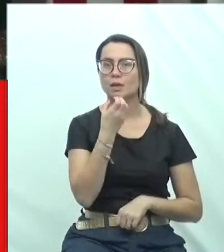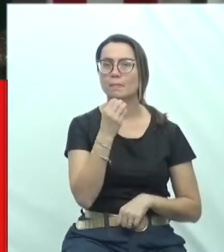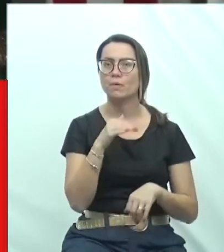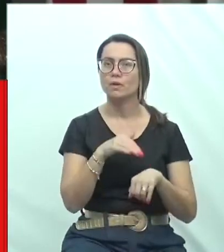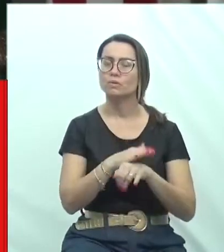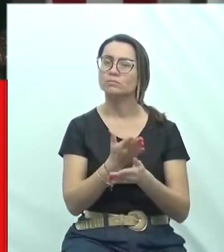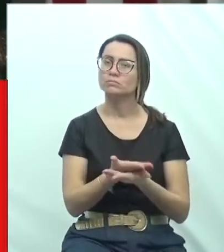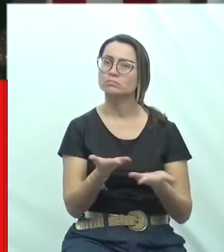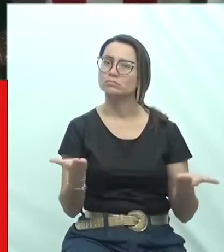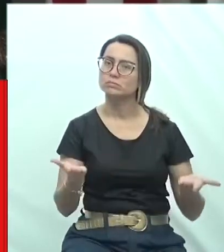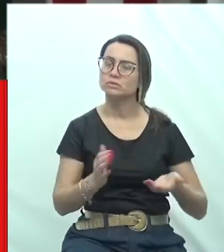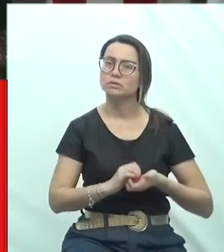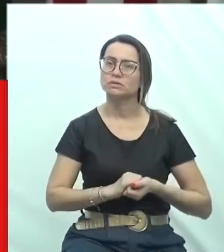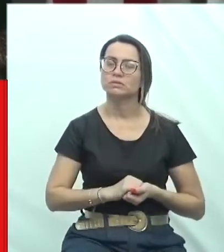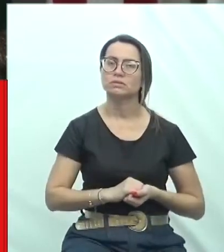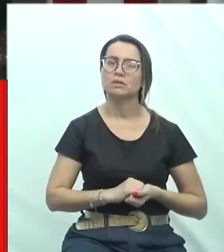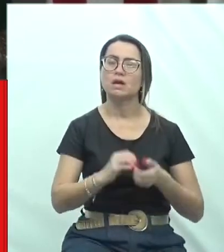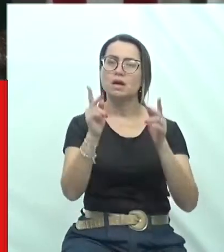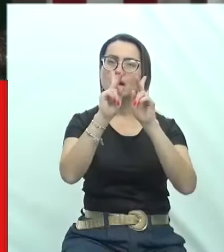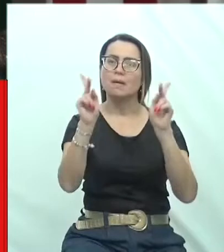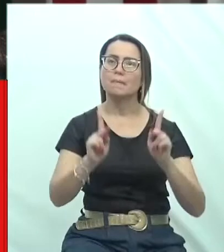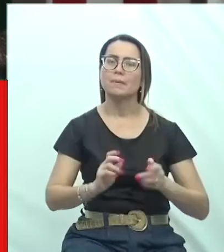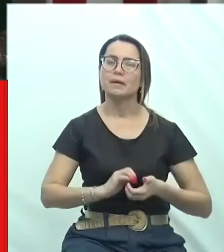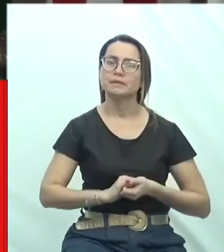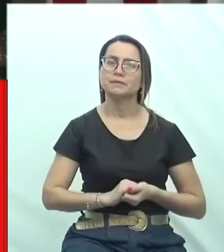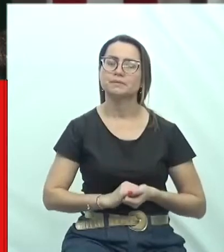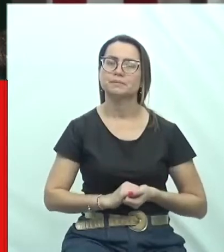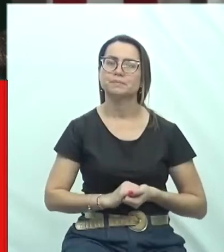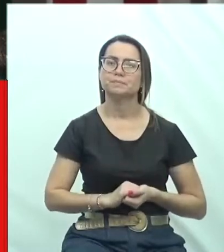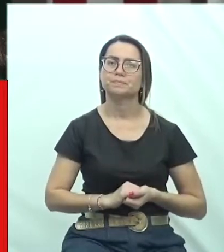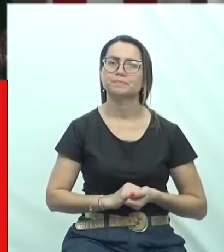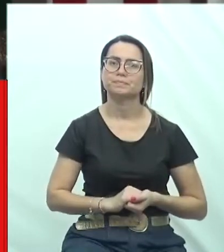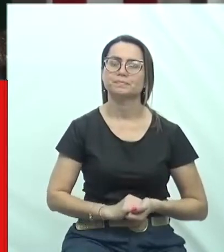nossos convidados, sejam bem-vindos.